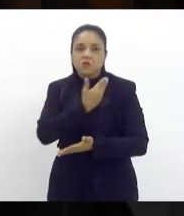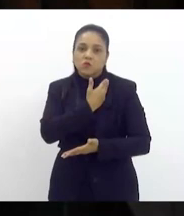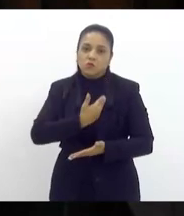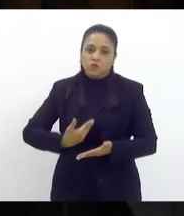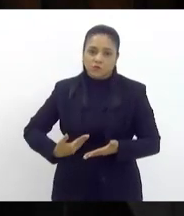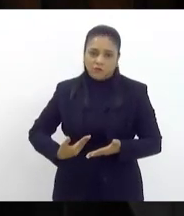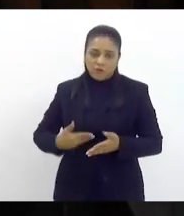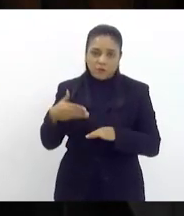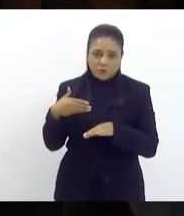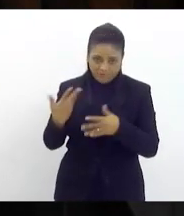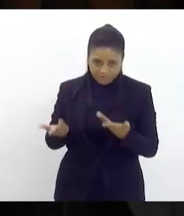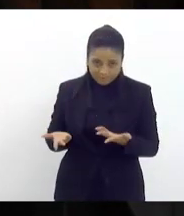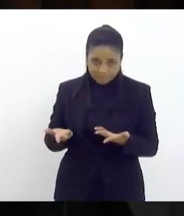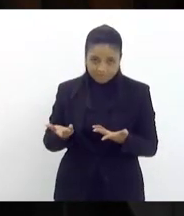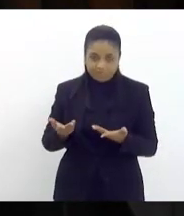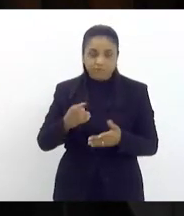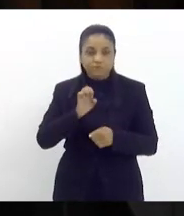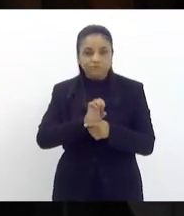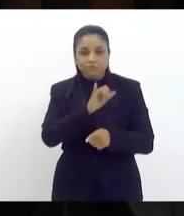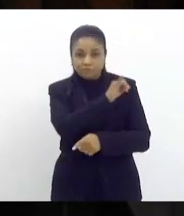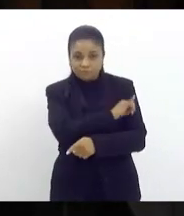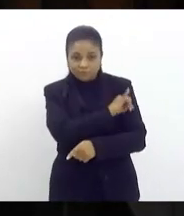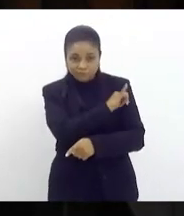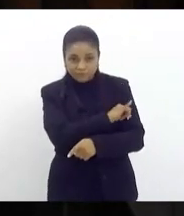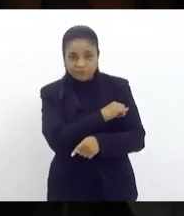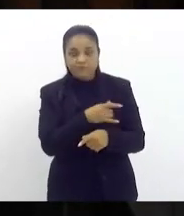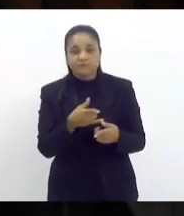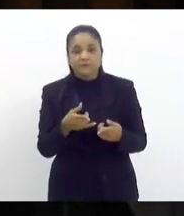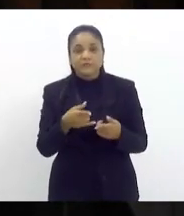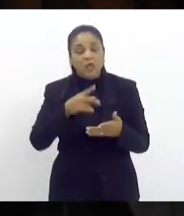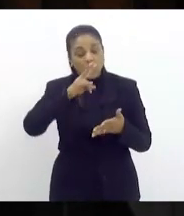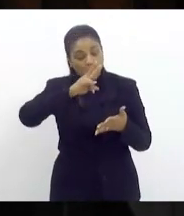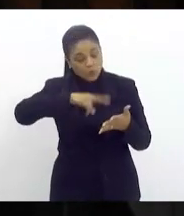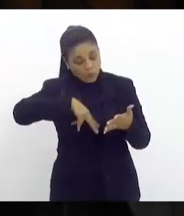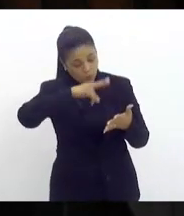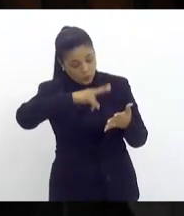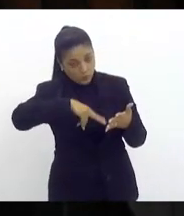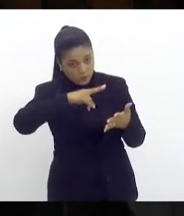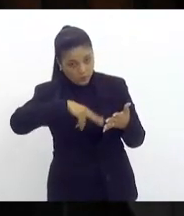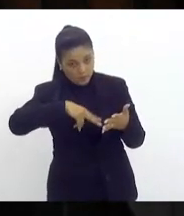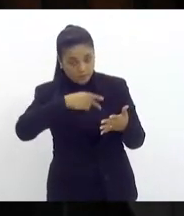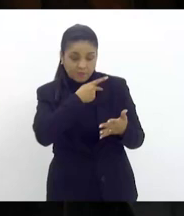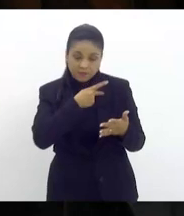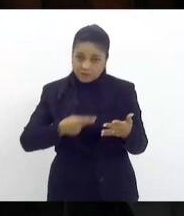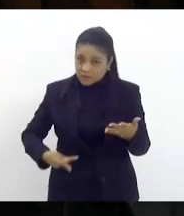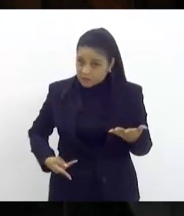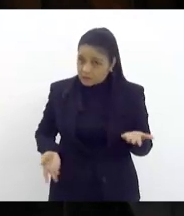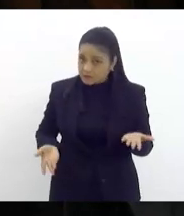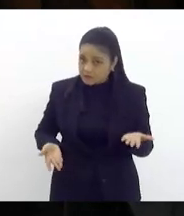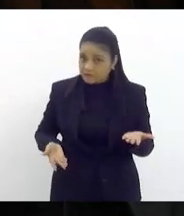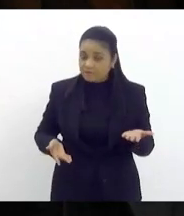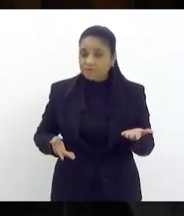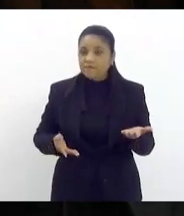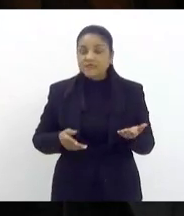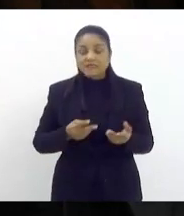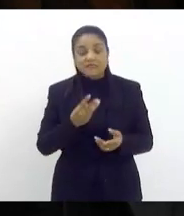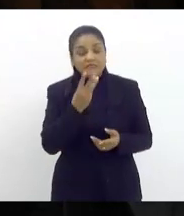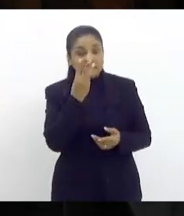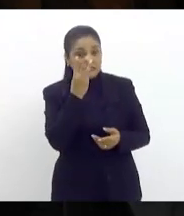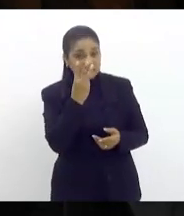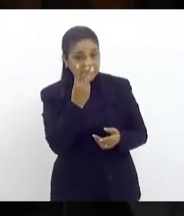Estado do Rio de Janeiro. Então, senhor presidente, estou lendo aqui apenas três